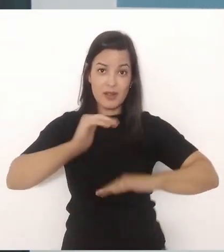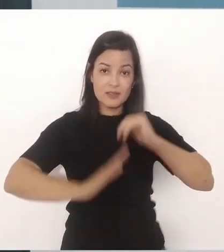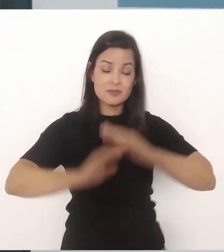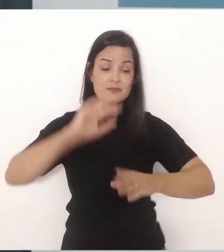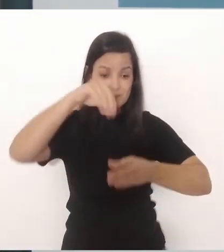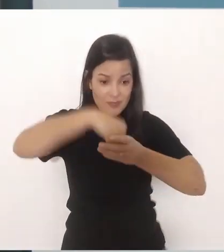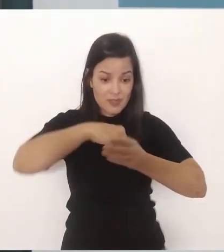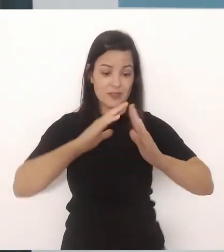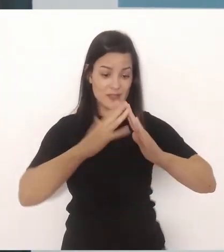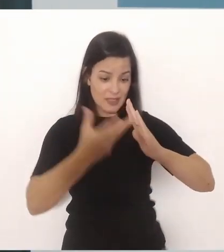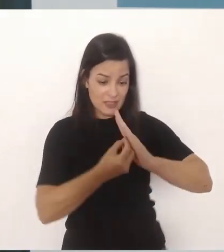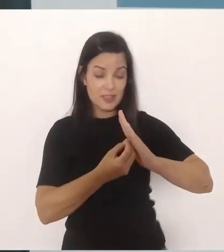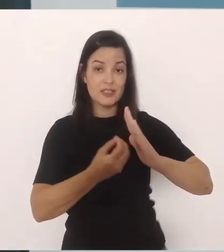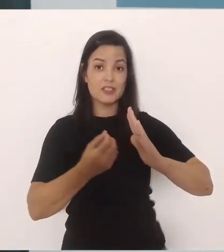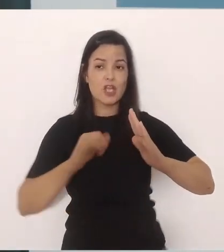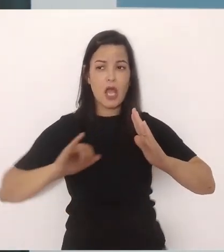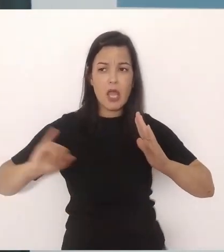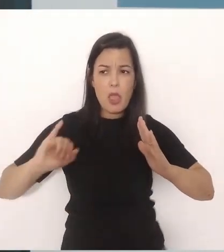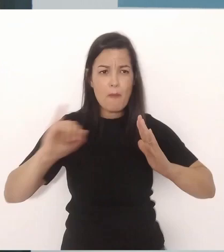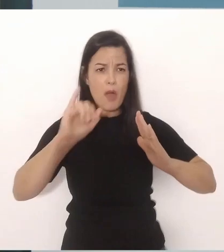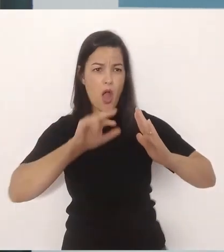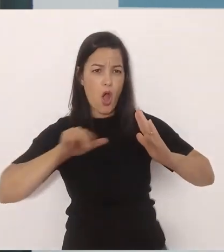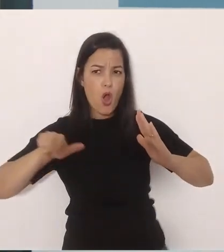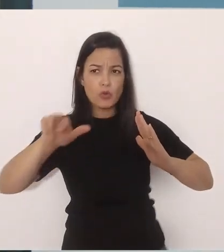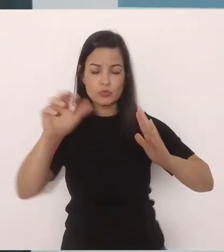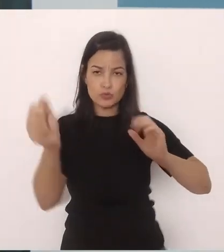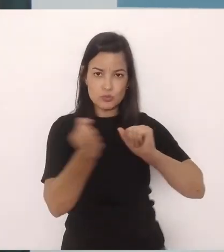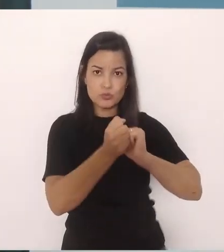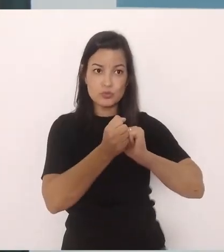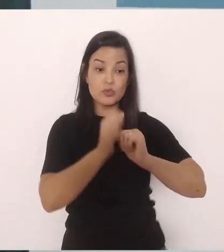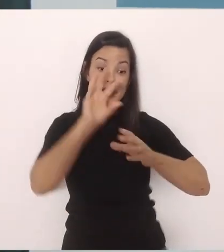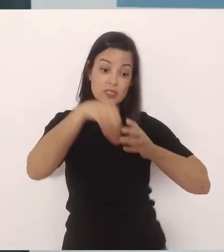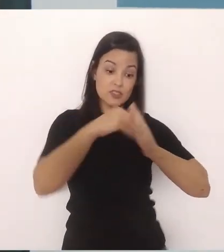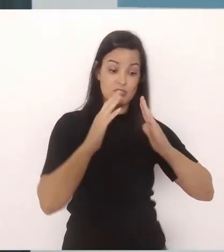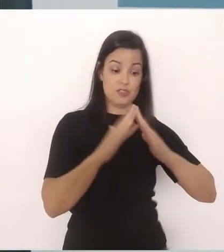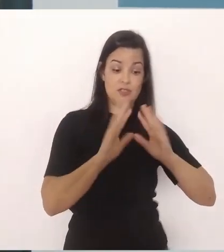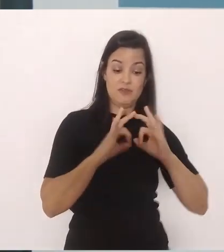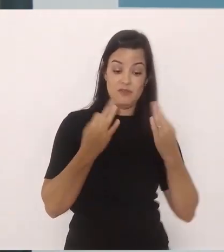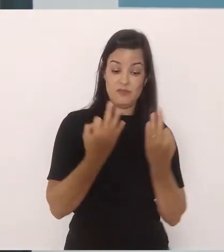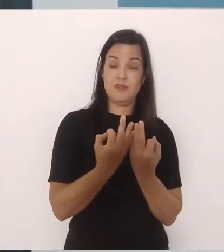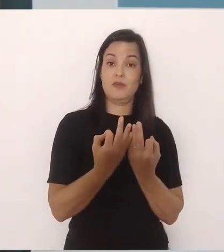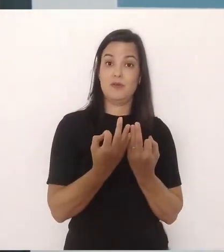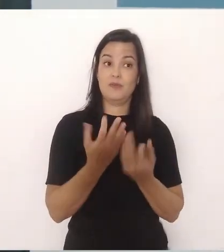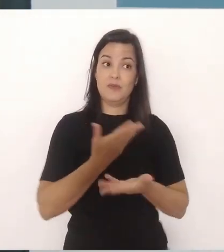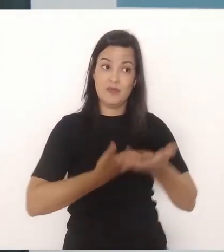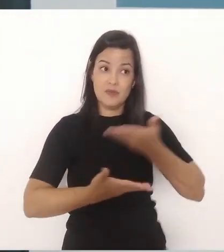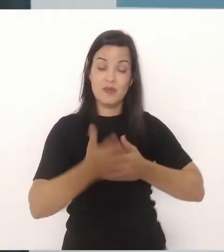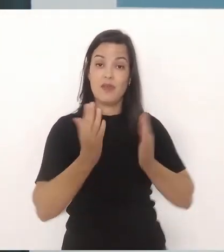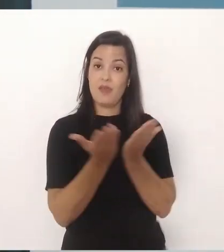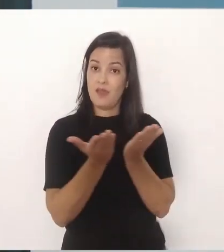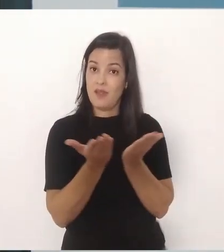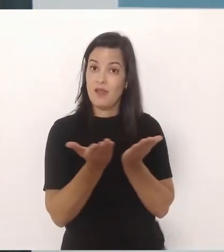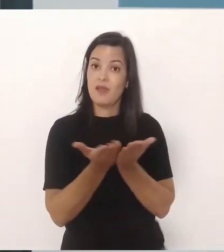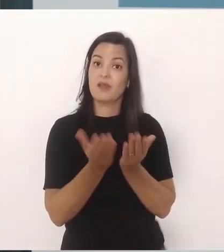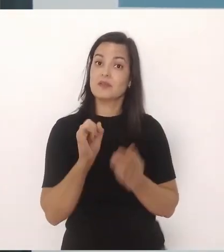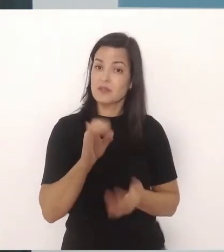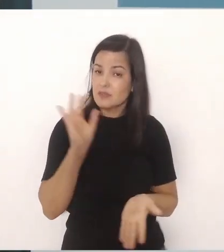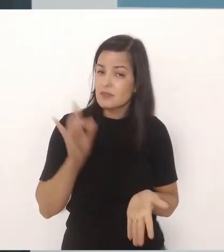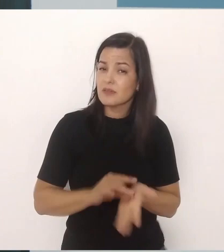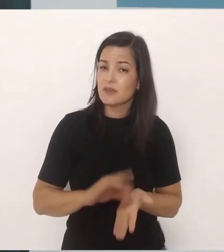isso na igreja, com os nossos irmãos, dentro de casa, com os nossos parentes cristãos,